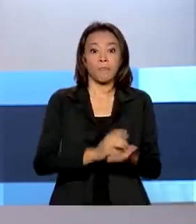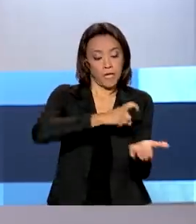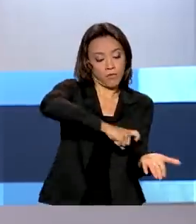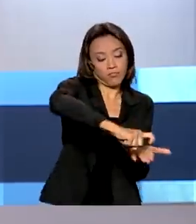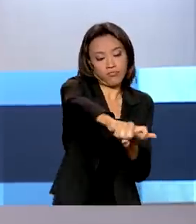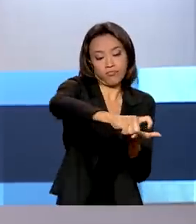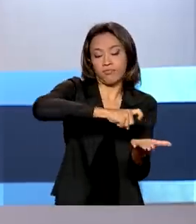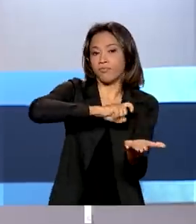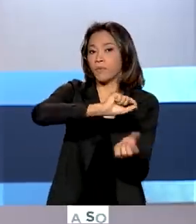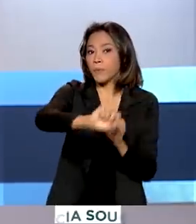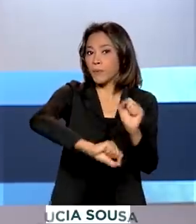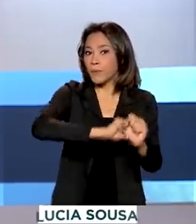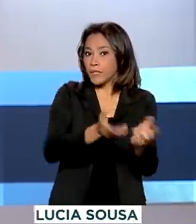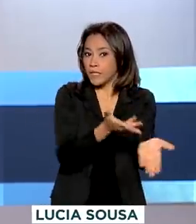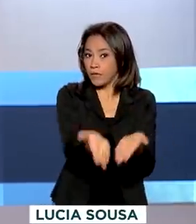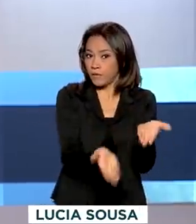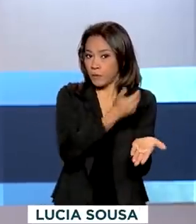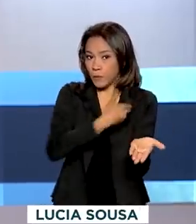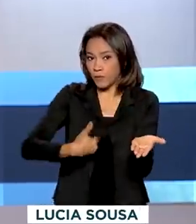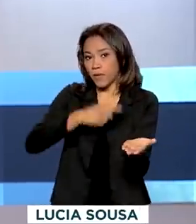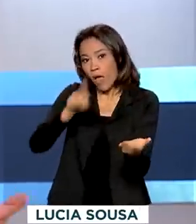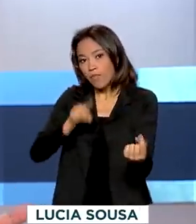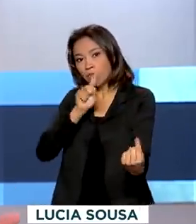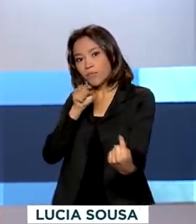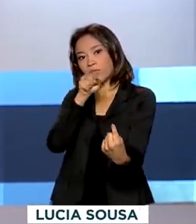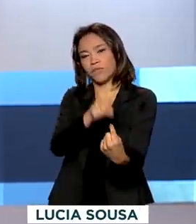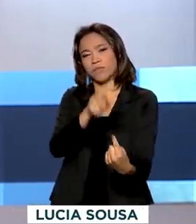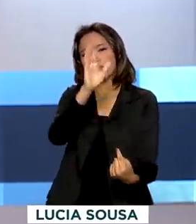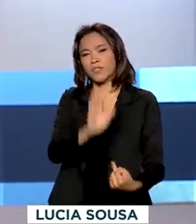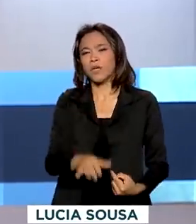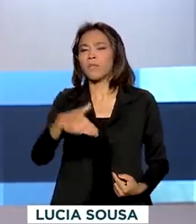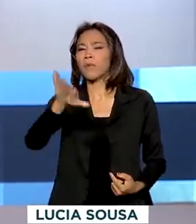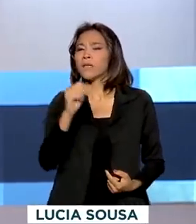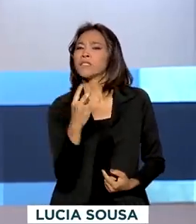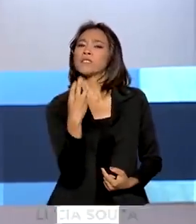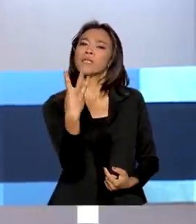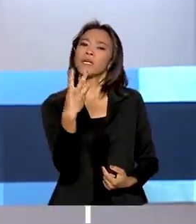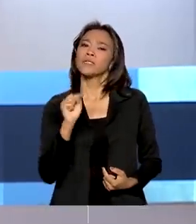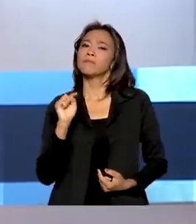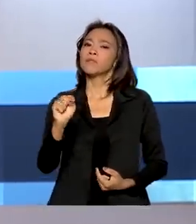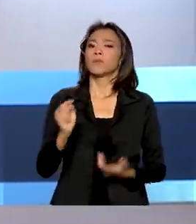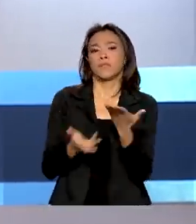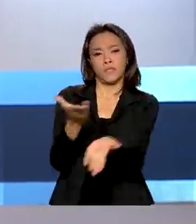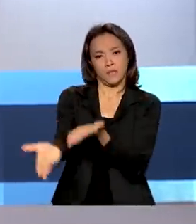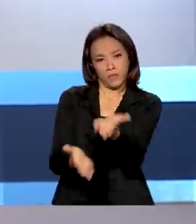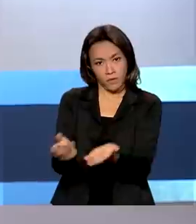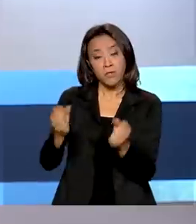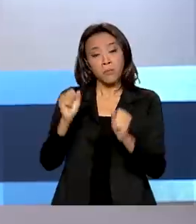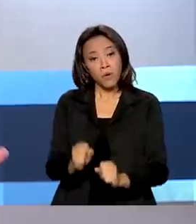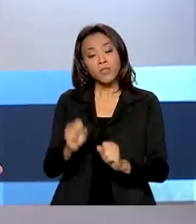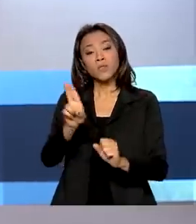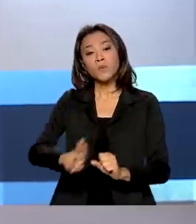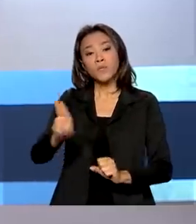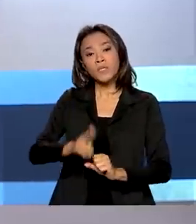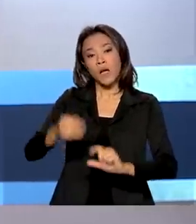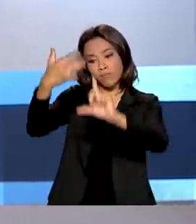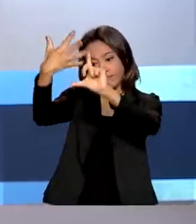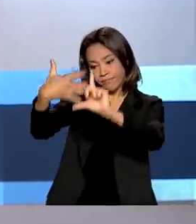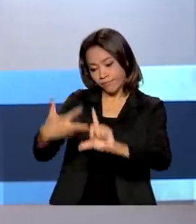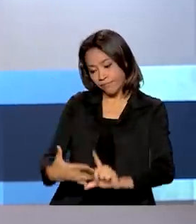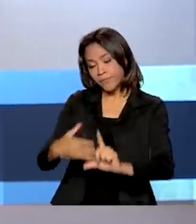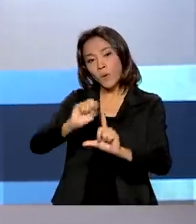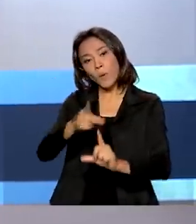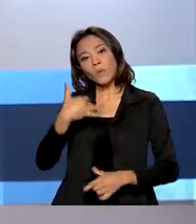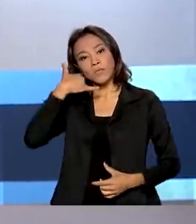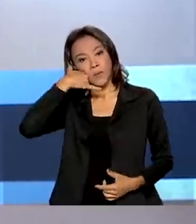de serviços públicos é uma meta do governo. Já são mais de 3 mil serviços que podem ser feitos por meio de um celular ou